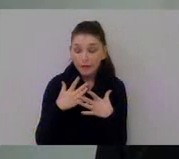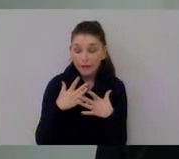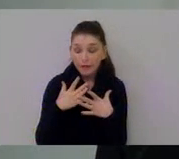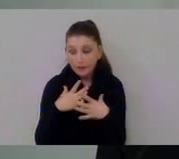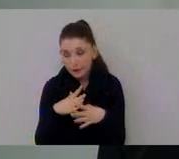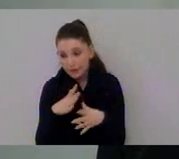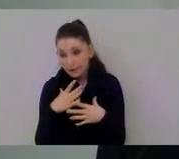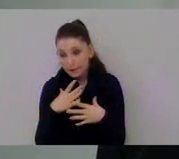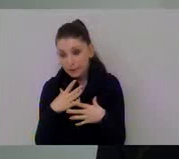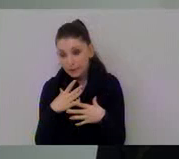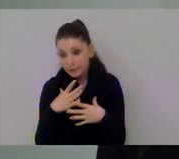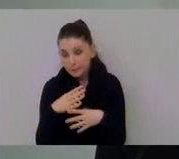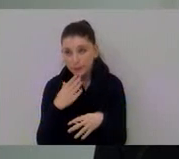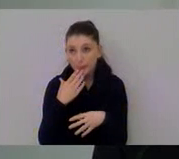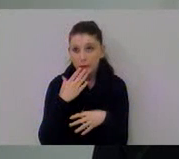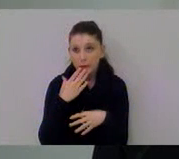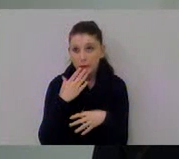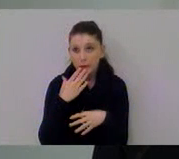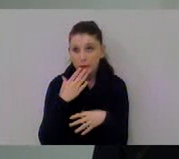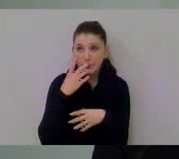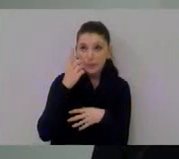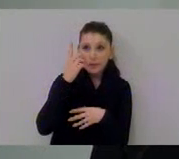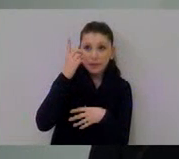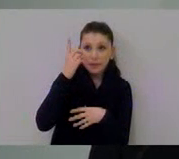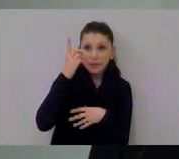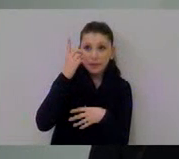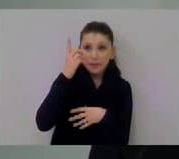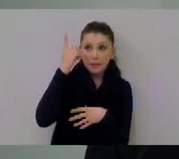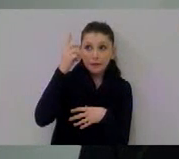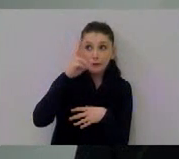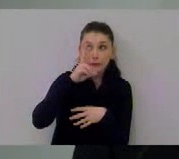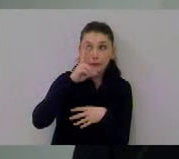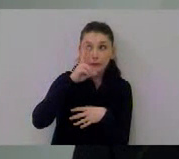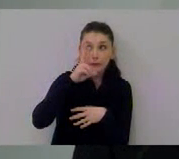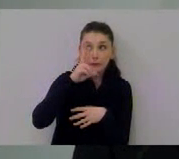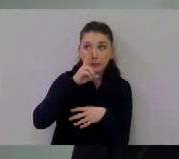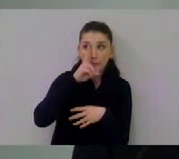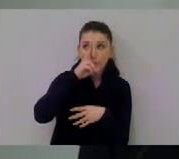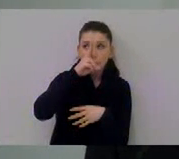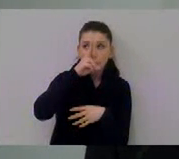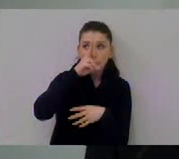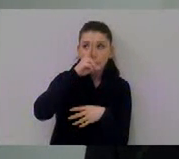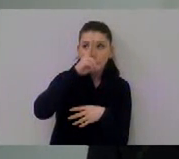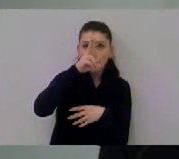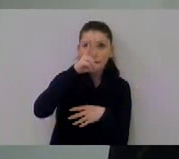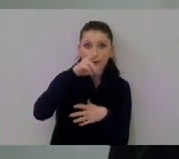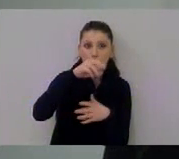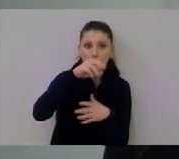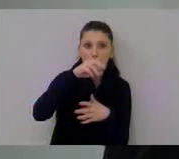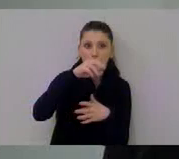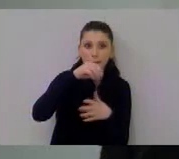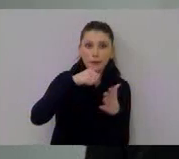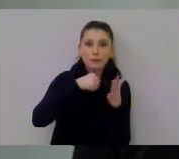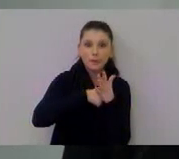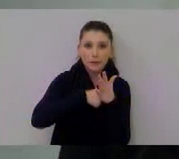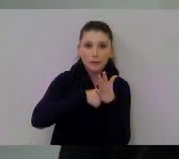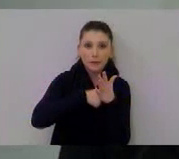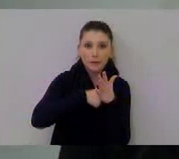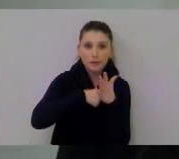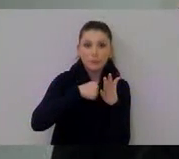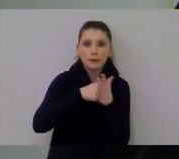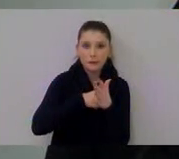para continuar lutando pelas nossas comunidades, pelas nossas crianças.